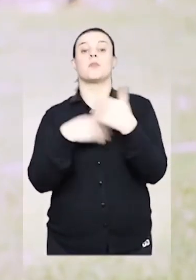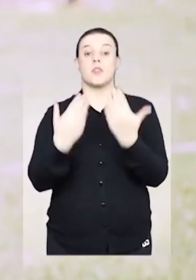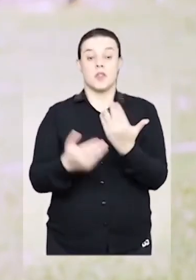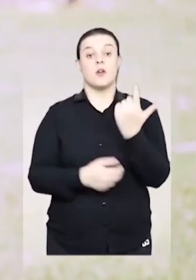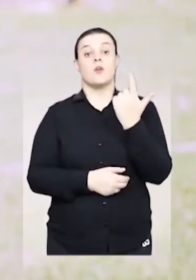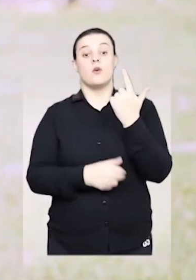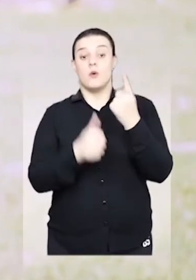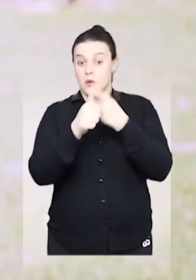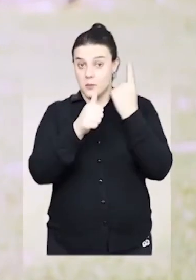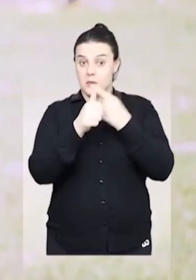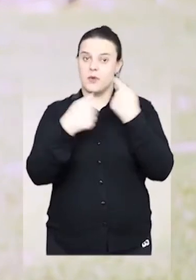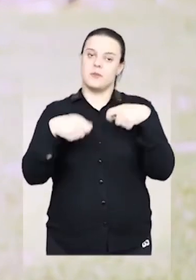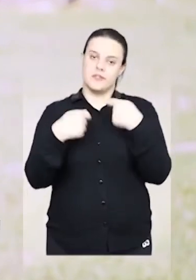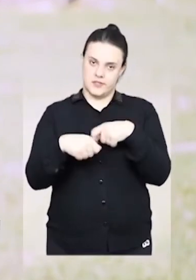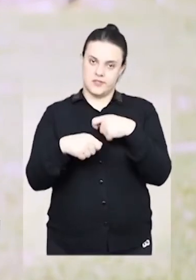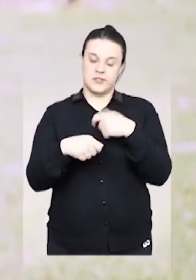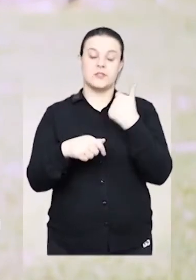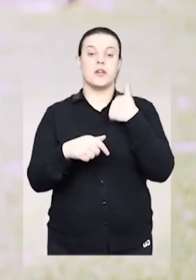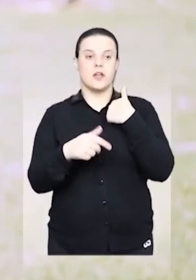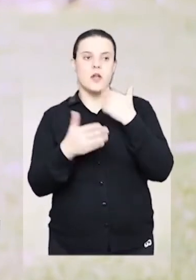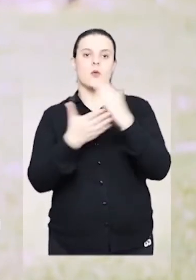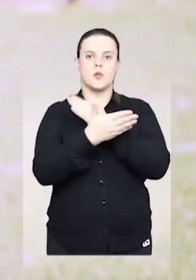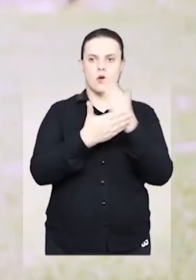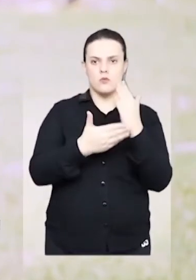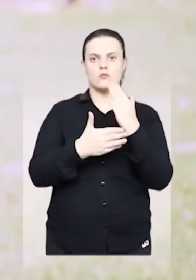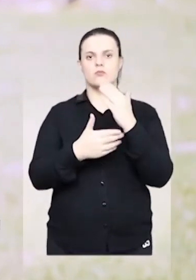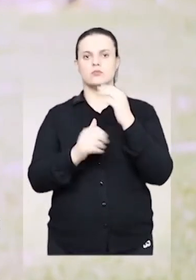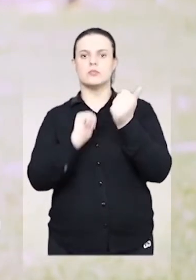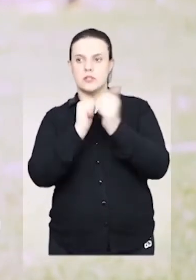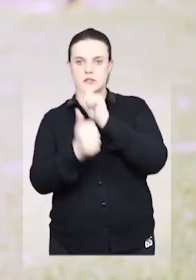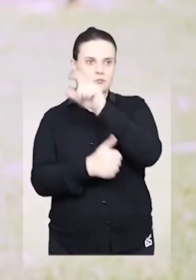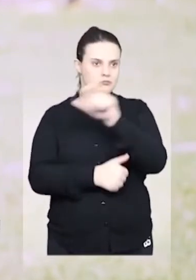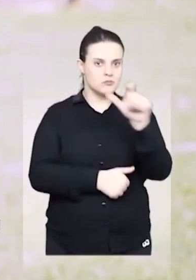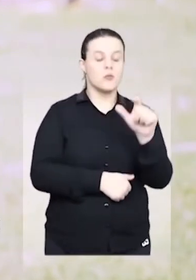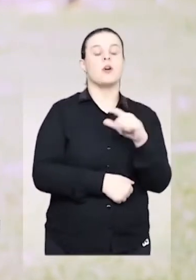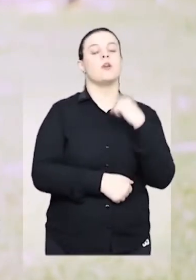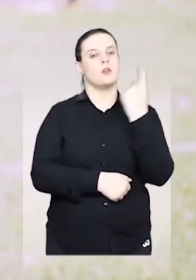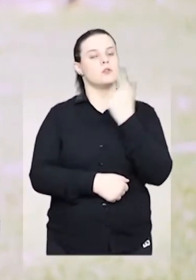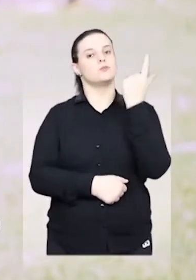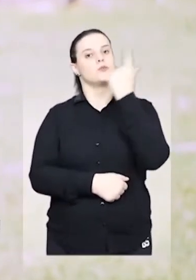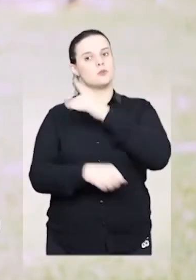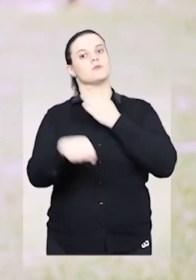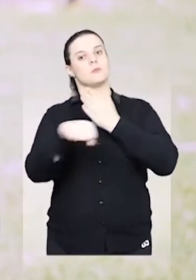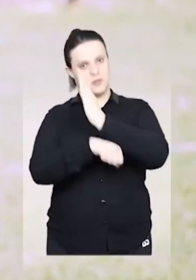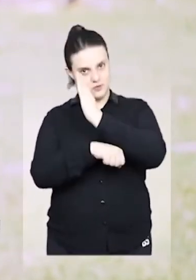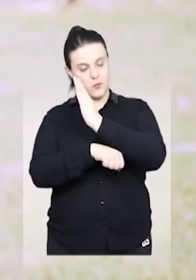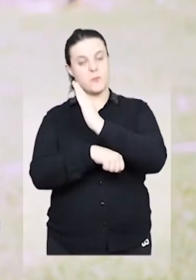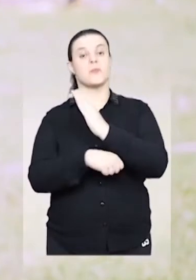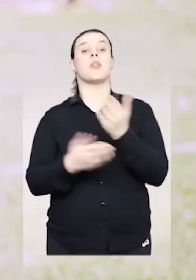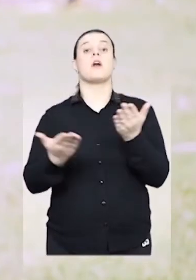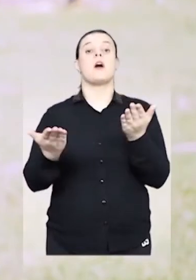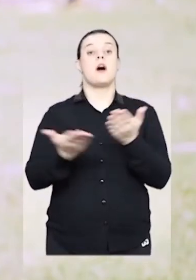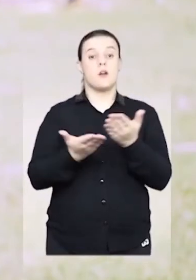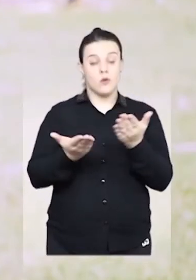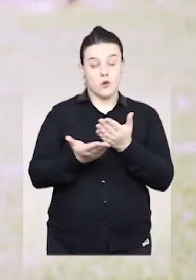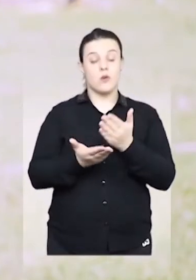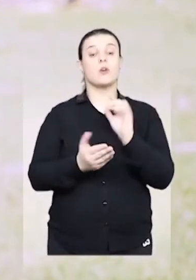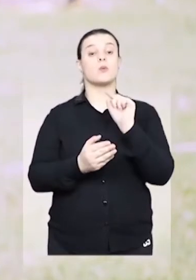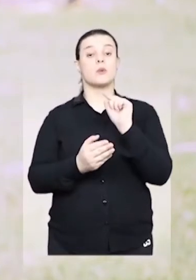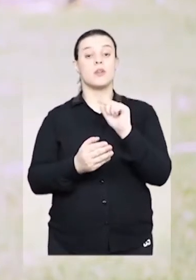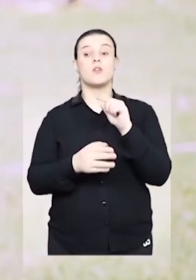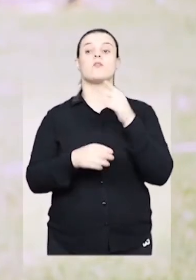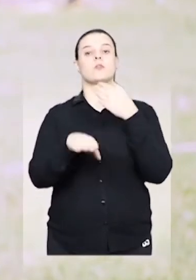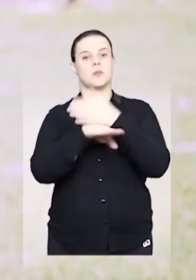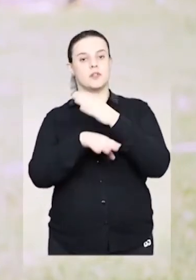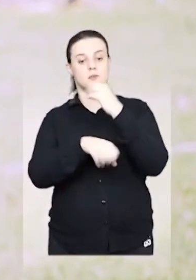Então, esse pré-requisito, eu e alguns atletas, graças a Deus, já cumprimos, que é o índice. E agora, a gente